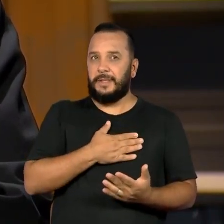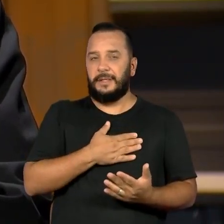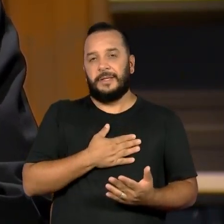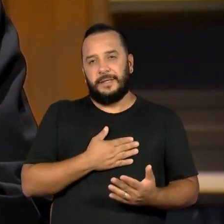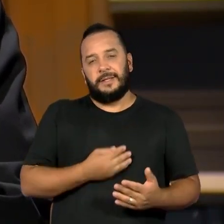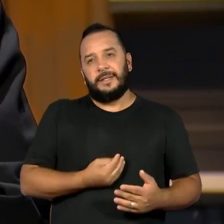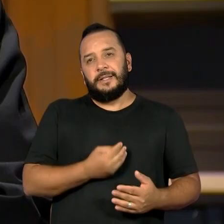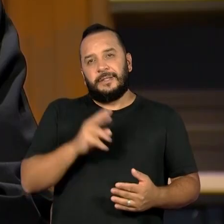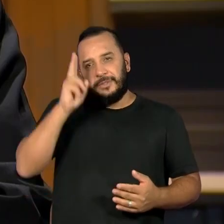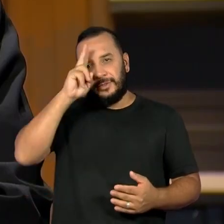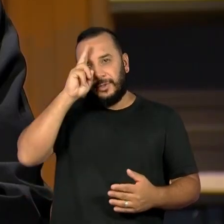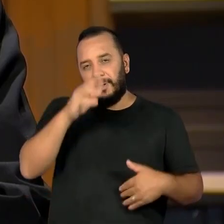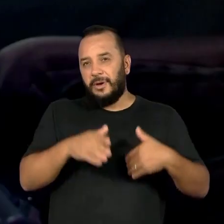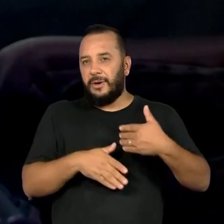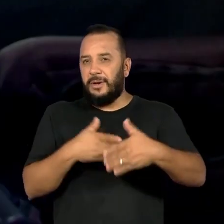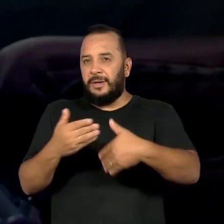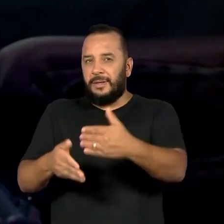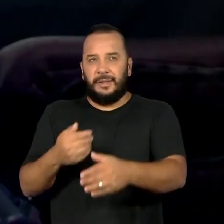né com uma metáfora é sensacional